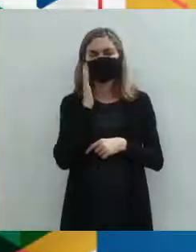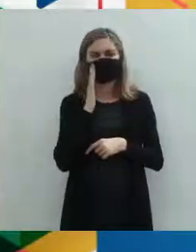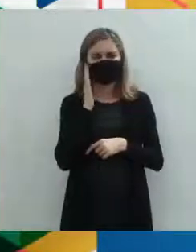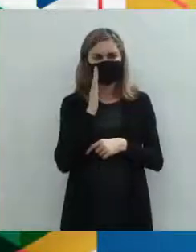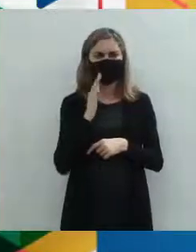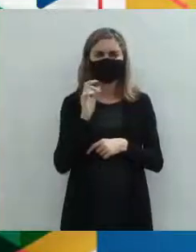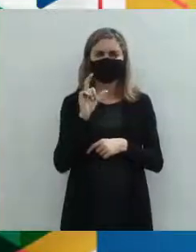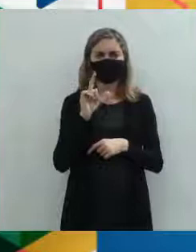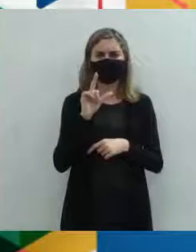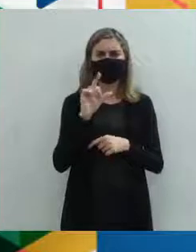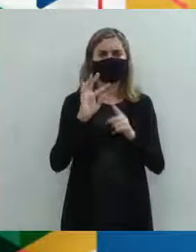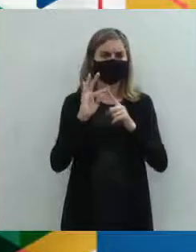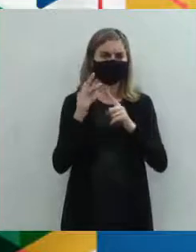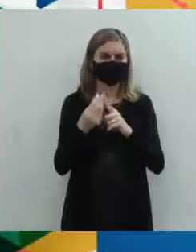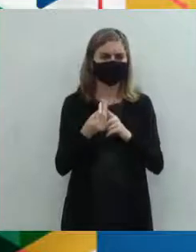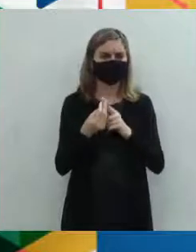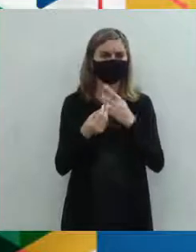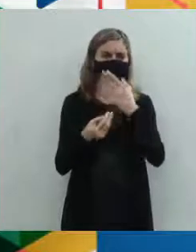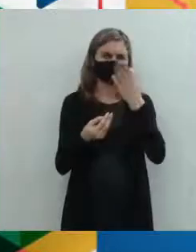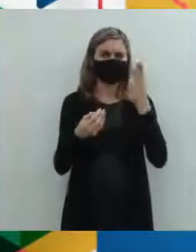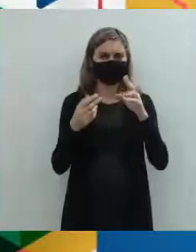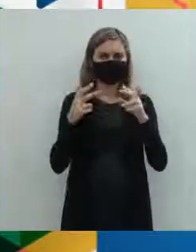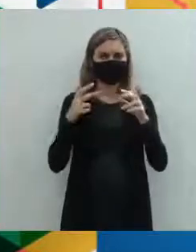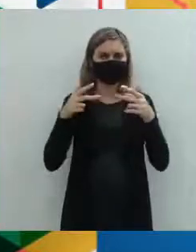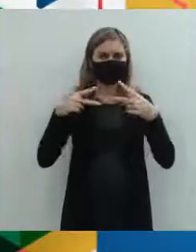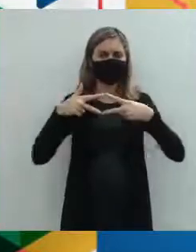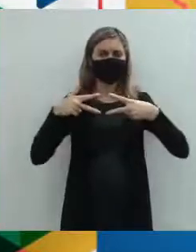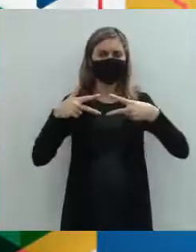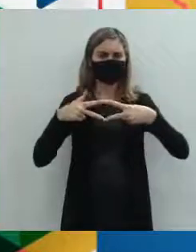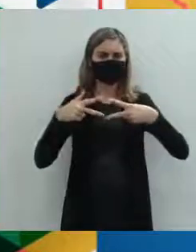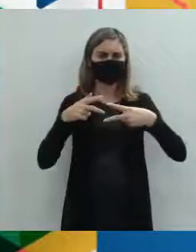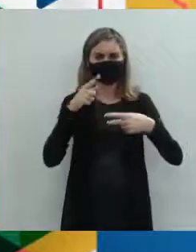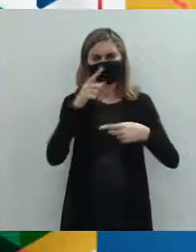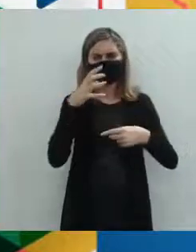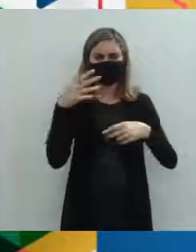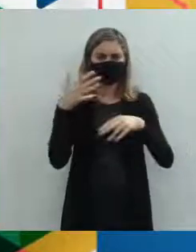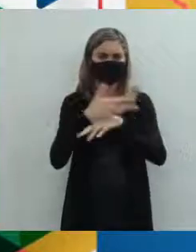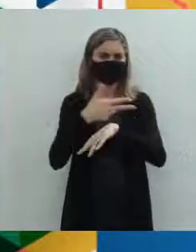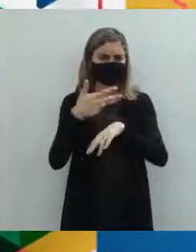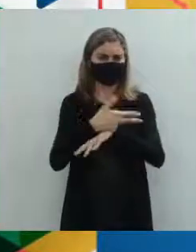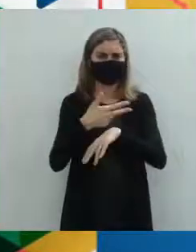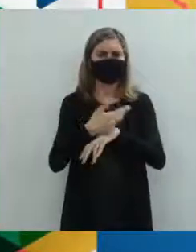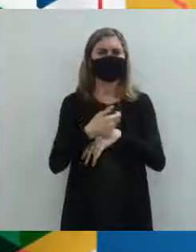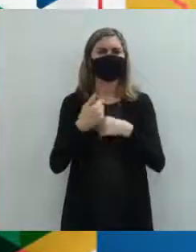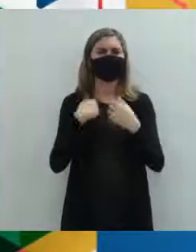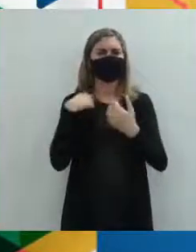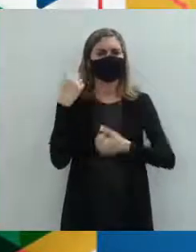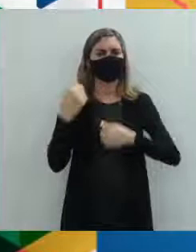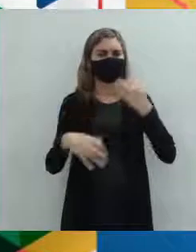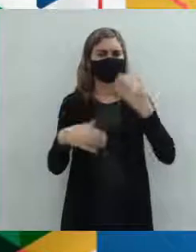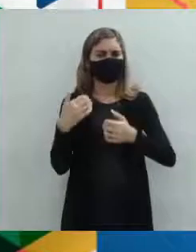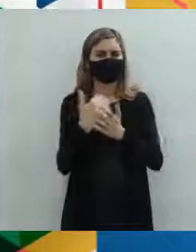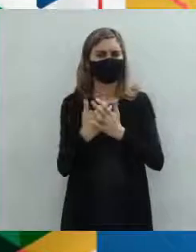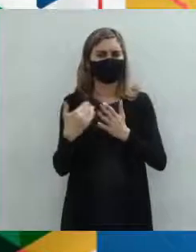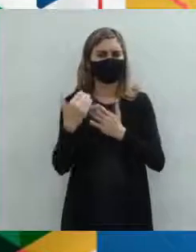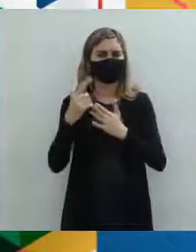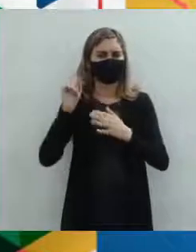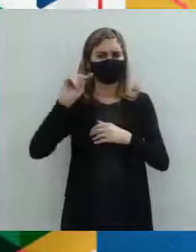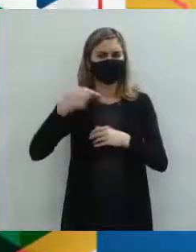à luz da física. Então, neste link, se vocês acessarem, há uma explicação mais